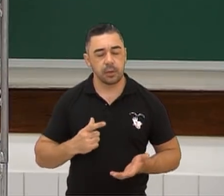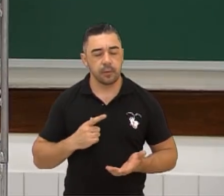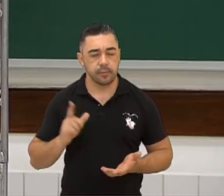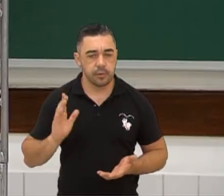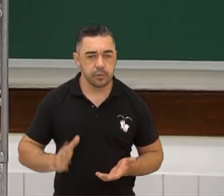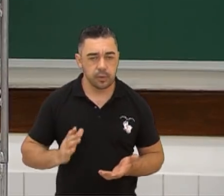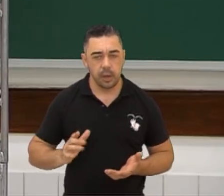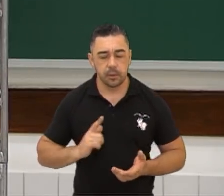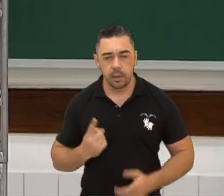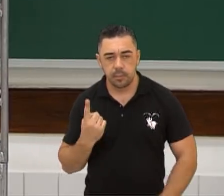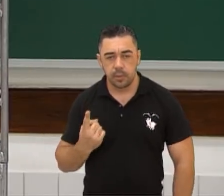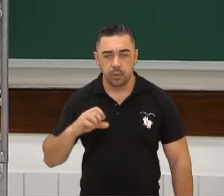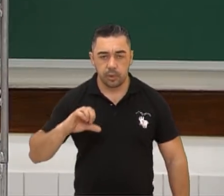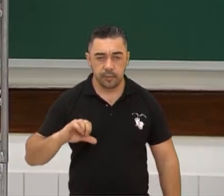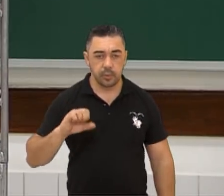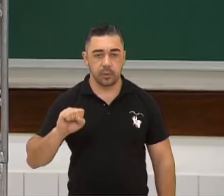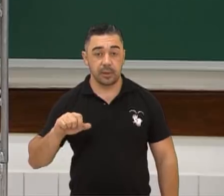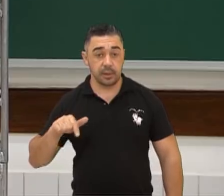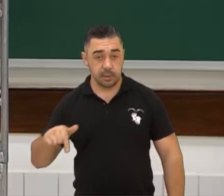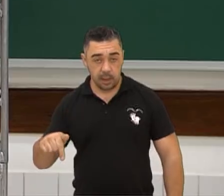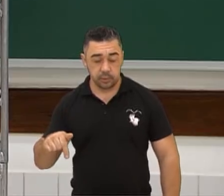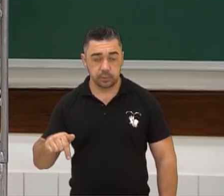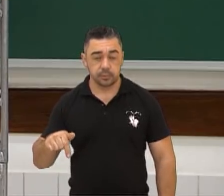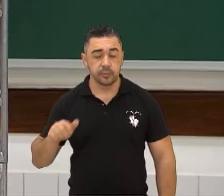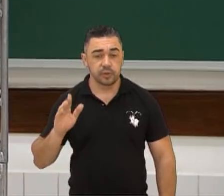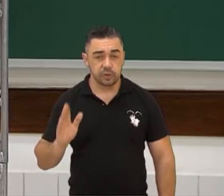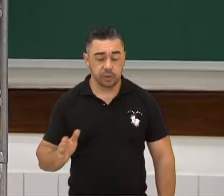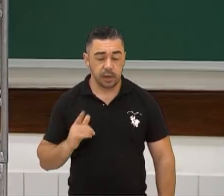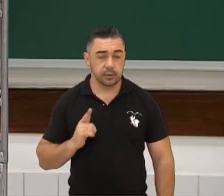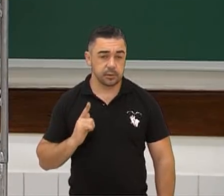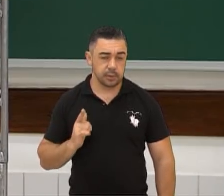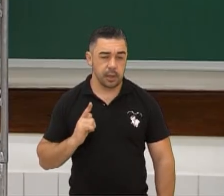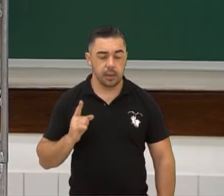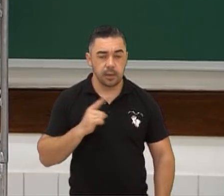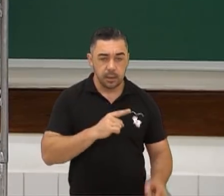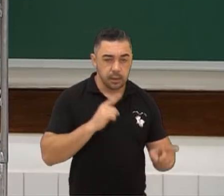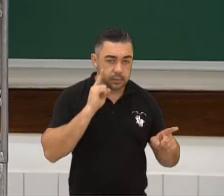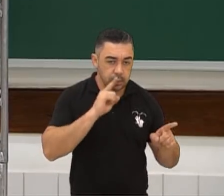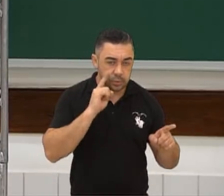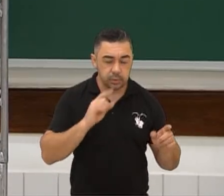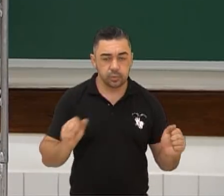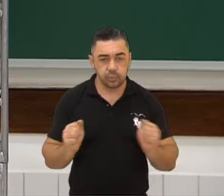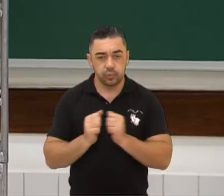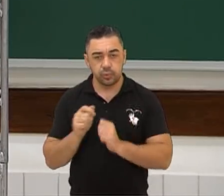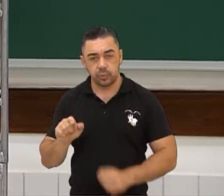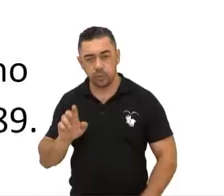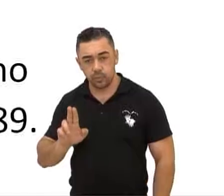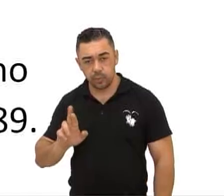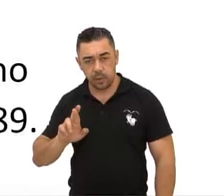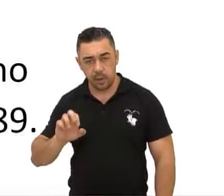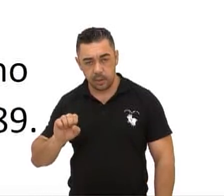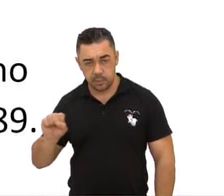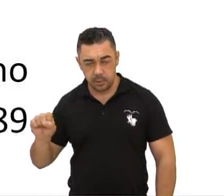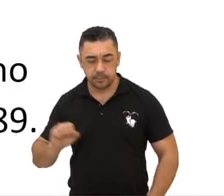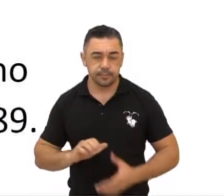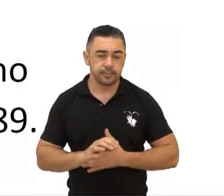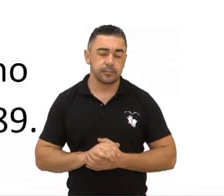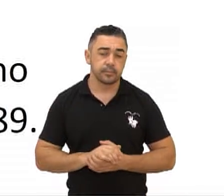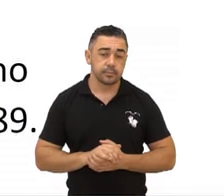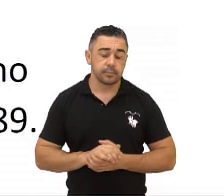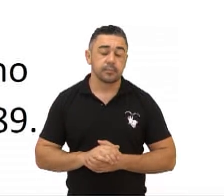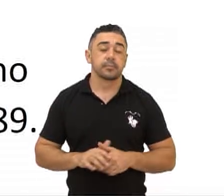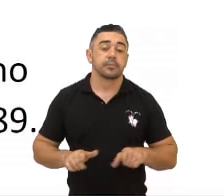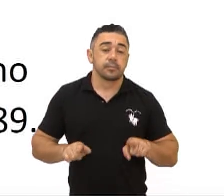eles assinado em 1987, essa aproximação Estados Unidos, União Soviética.